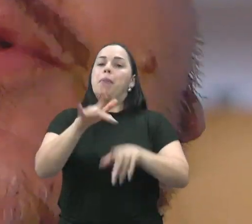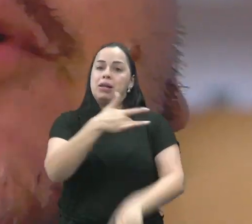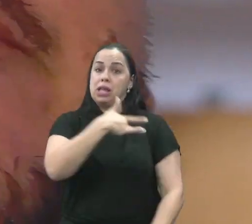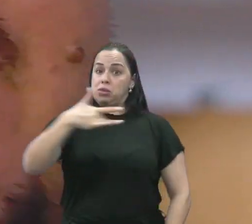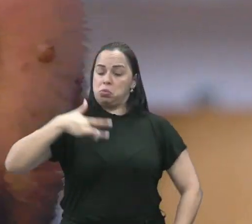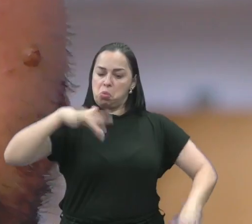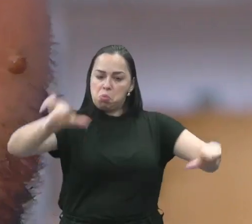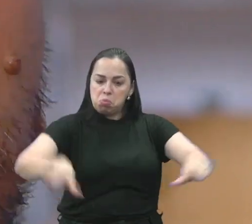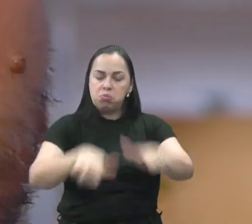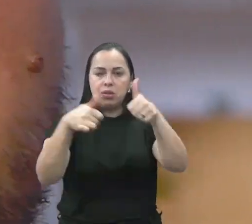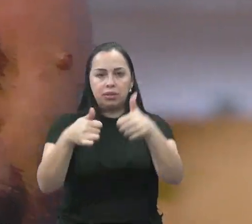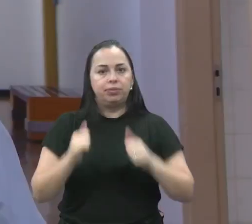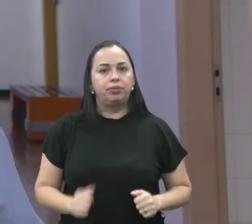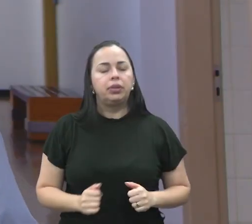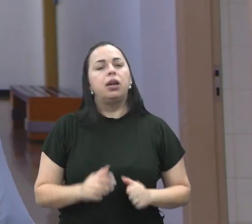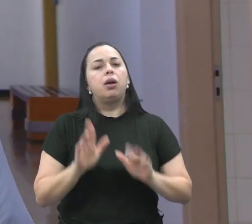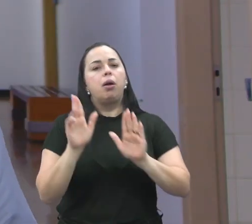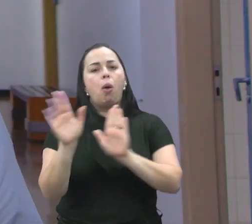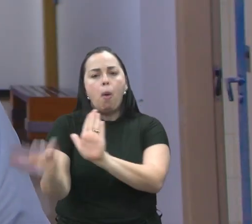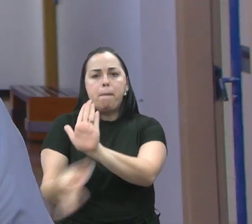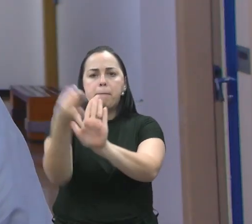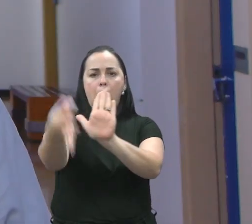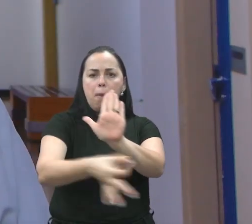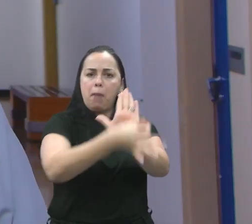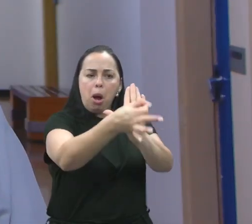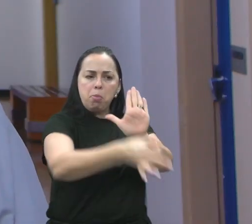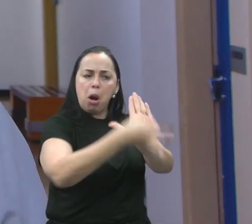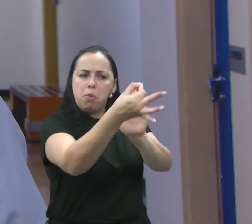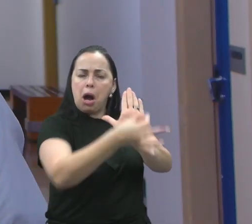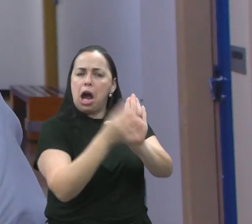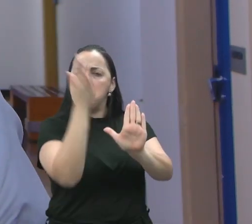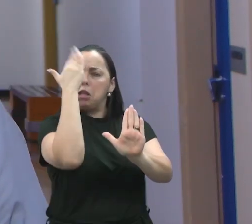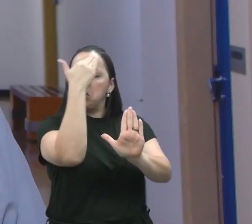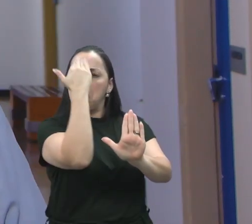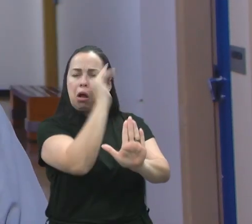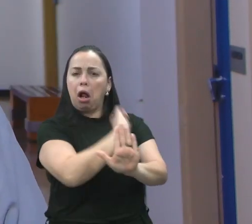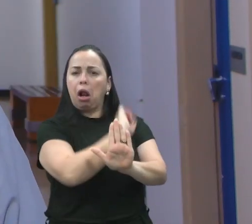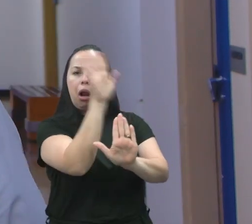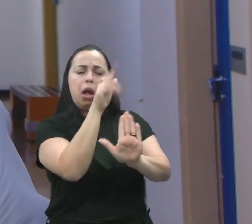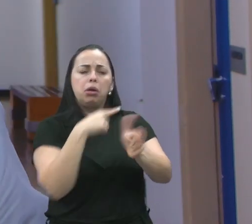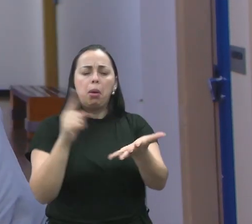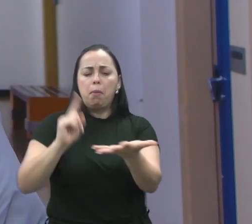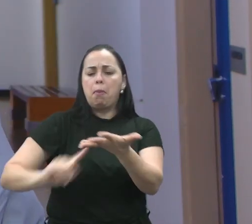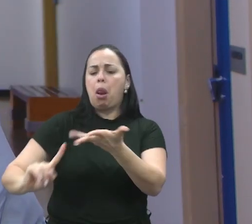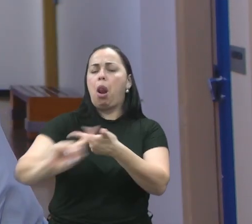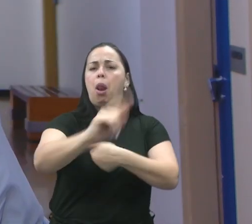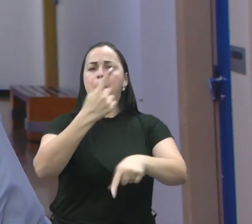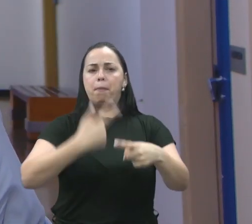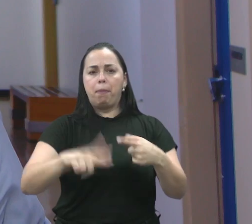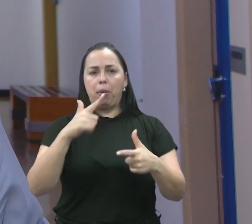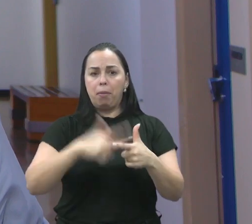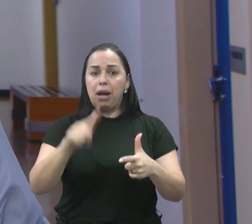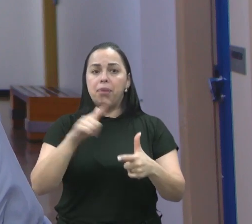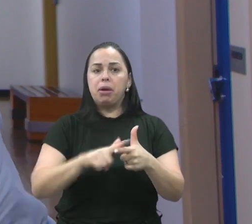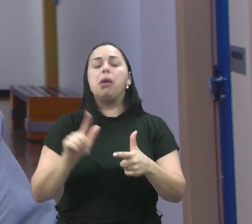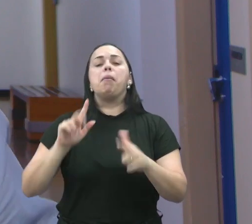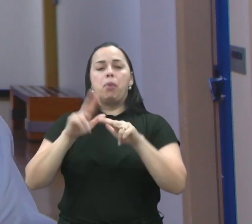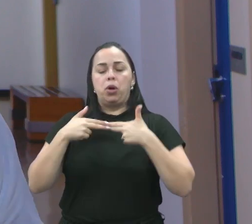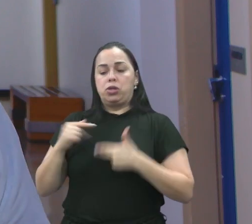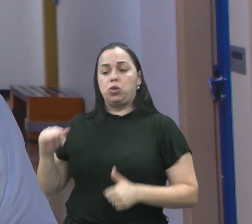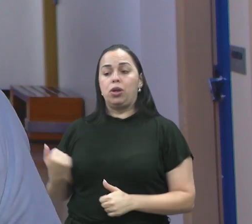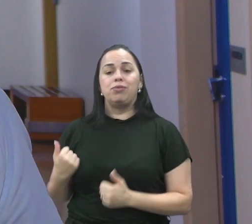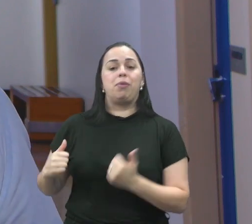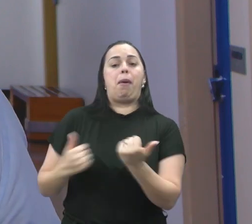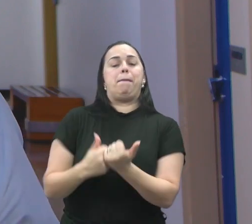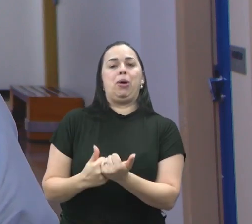saúde pública de qualidade. Ouvir a população e entender os problemas lá da ponta, eu acho que é o principal fator que a Câmara Municipal pode